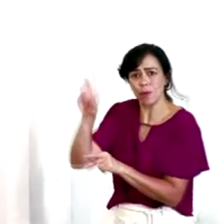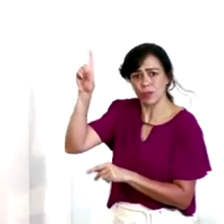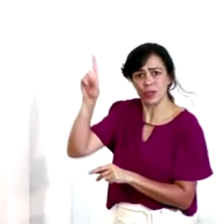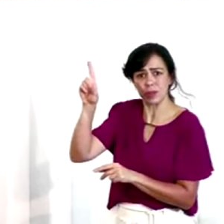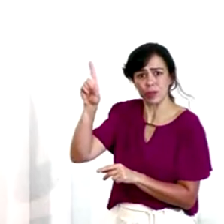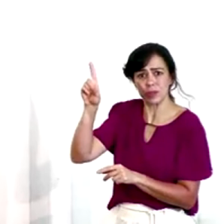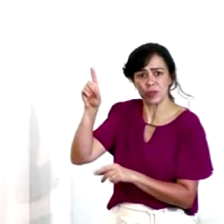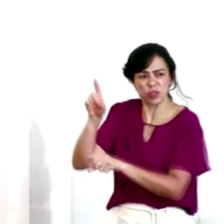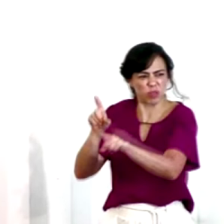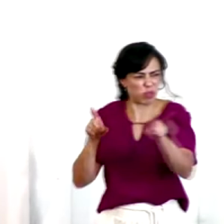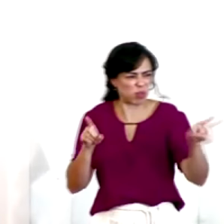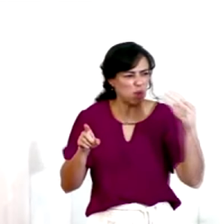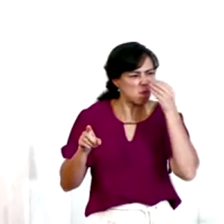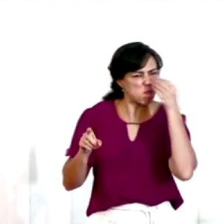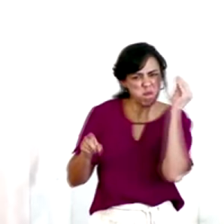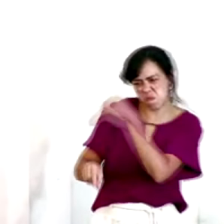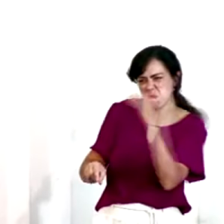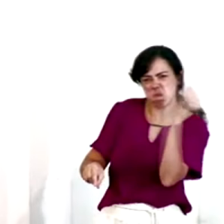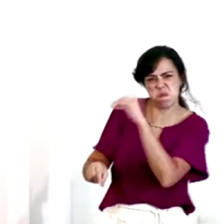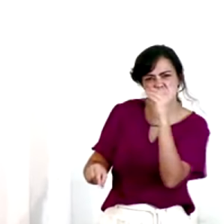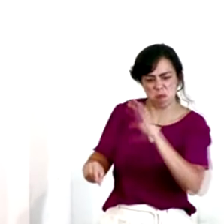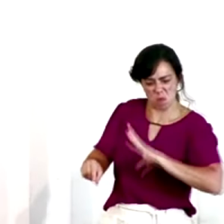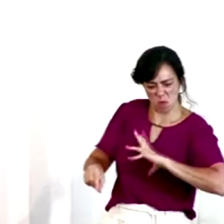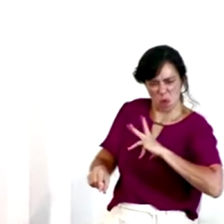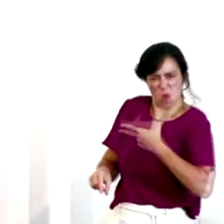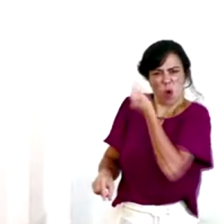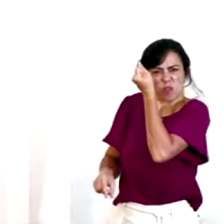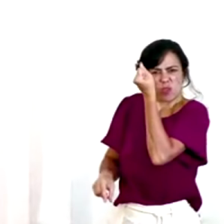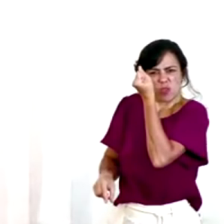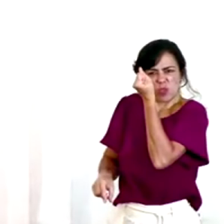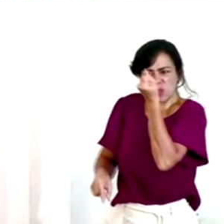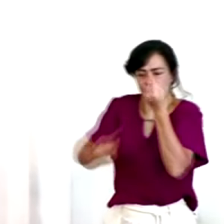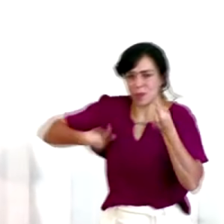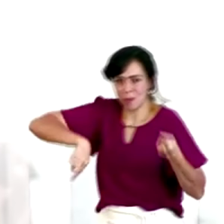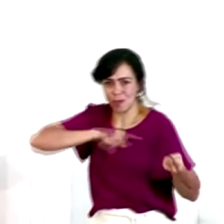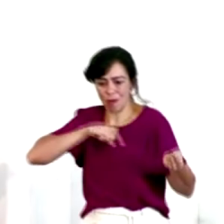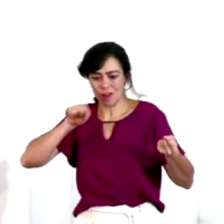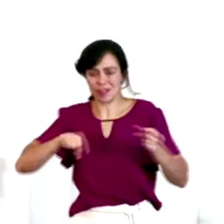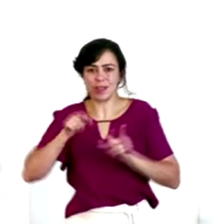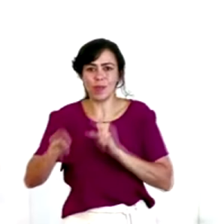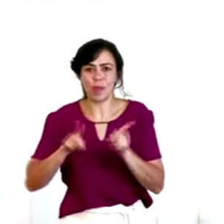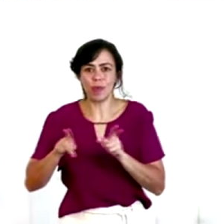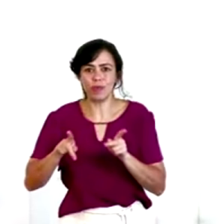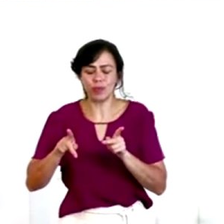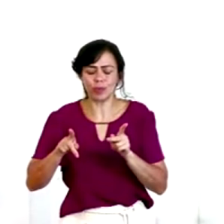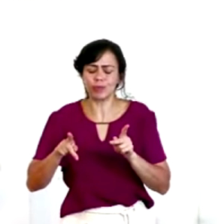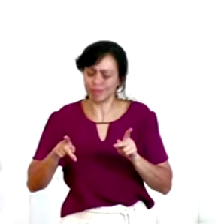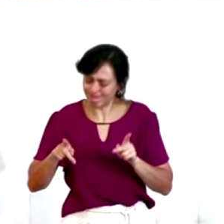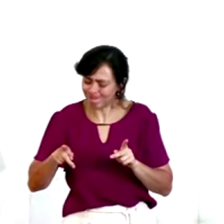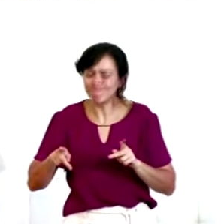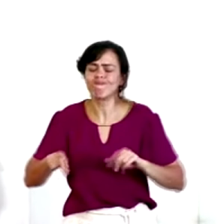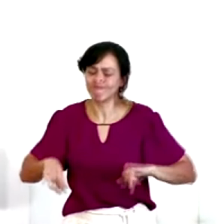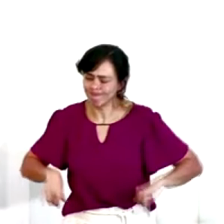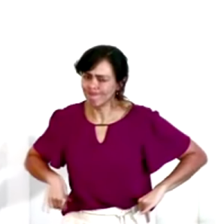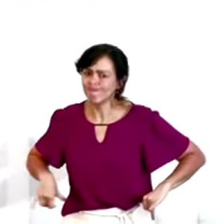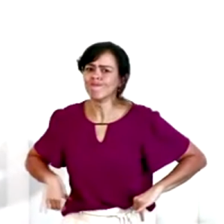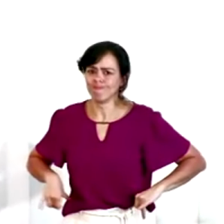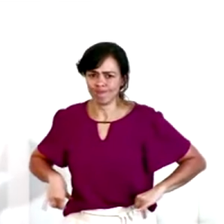A vida do obreiro, então, é uma vida de lágrimas, de